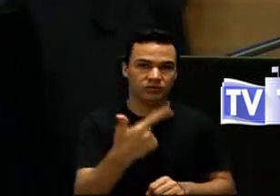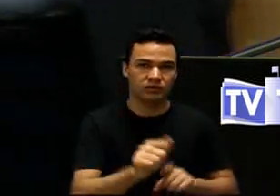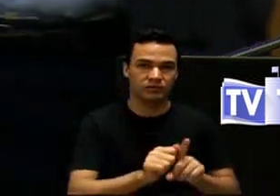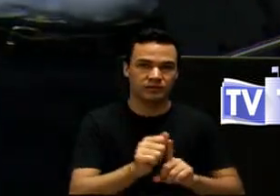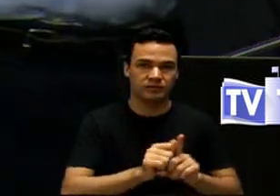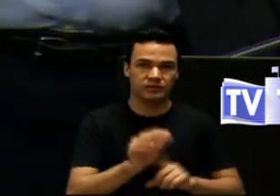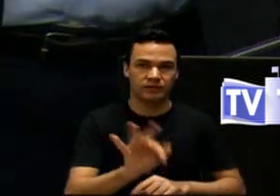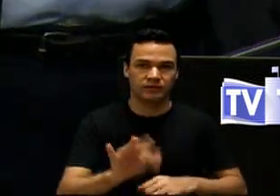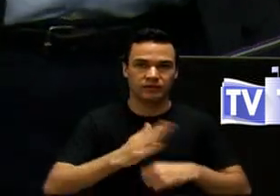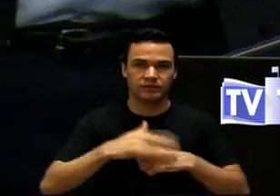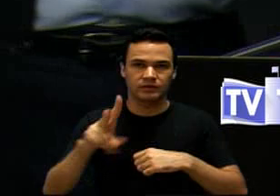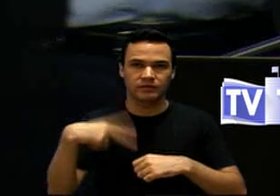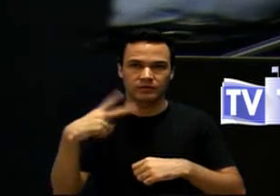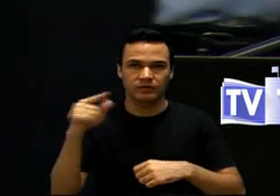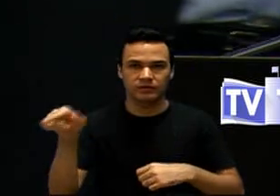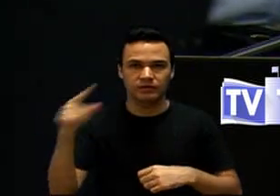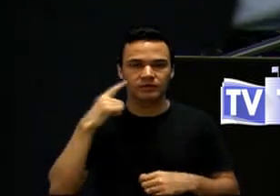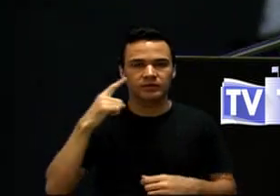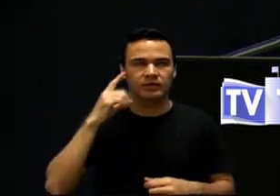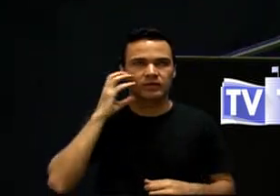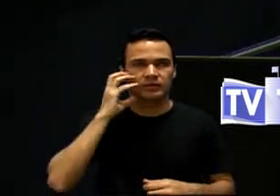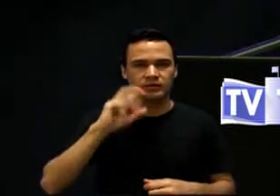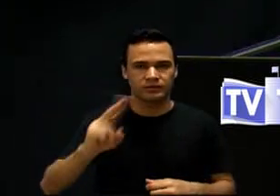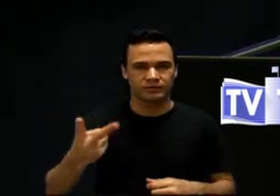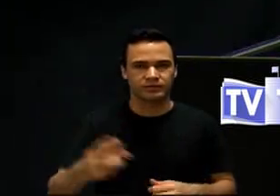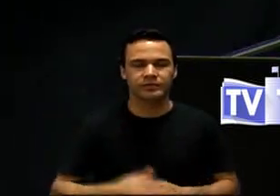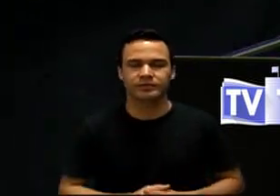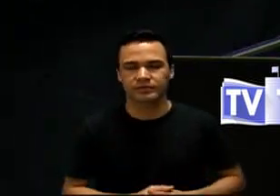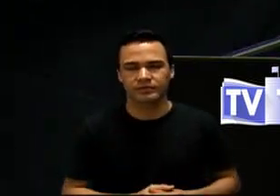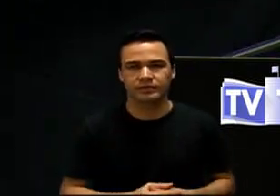fevereiro. Quem assina é o vereador Hudson Pessini.